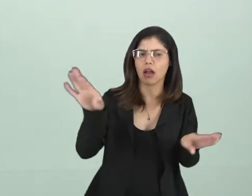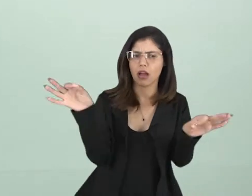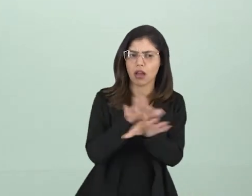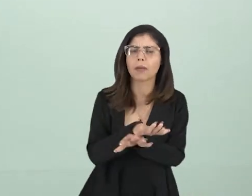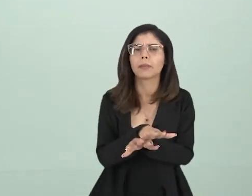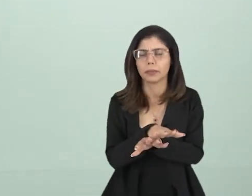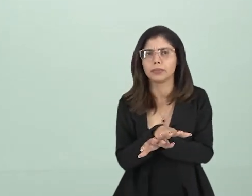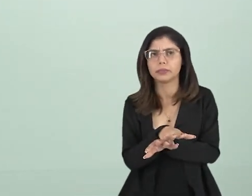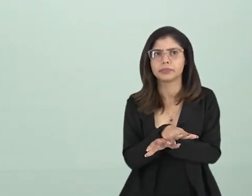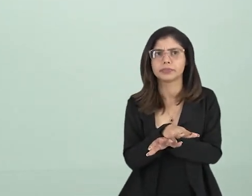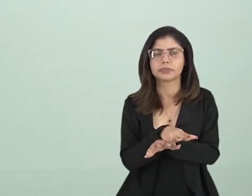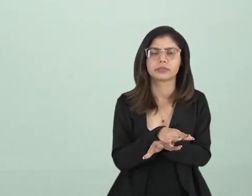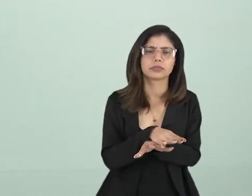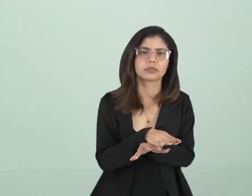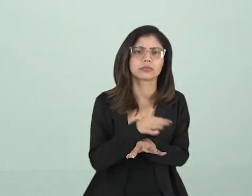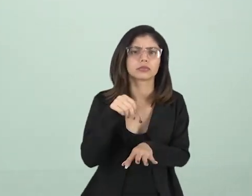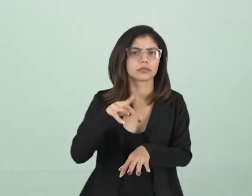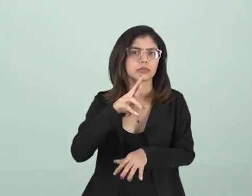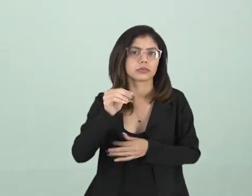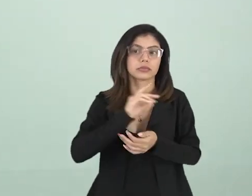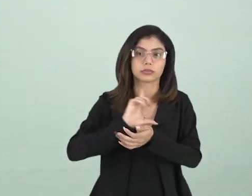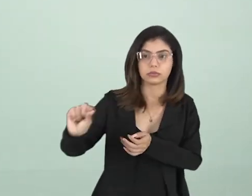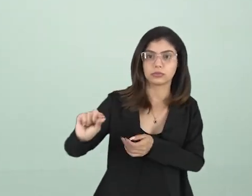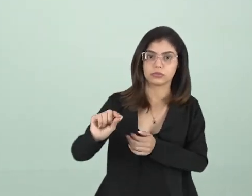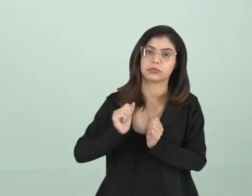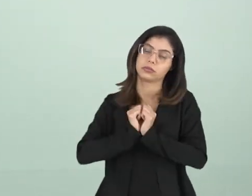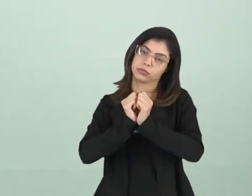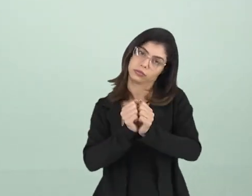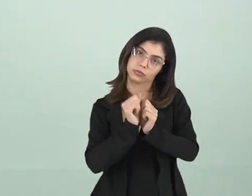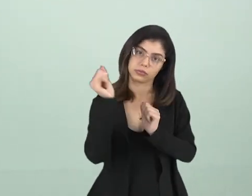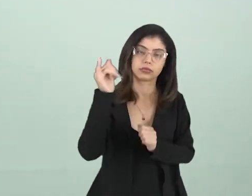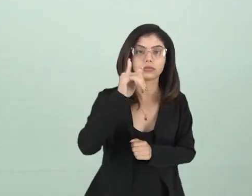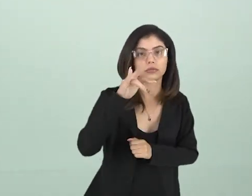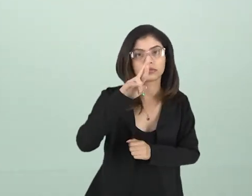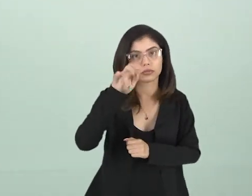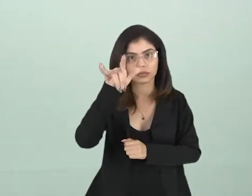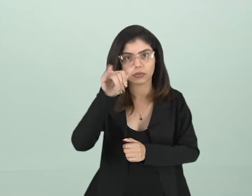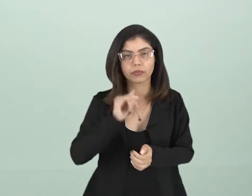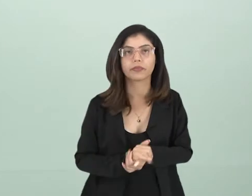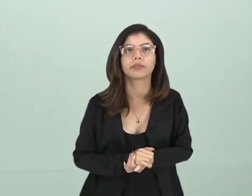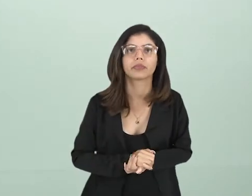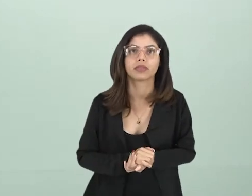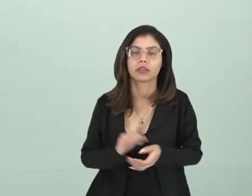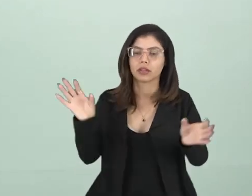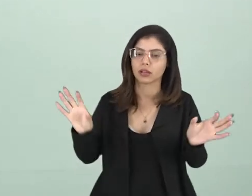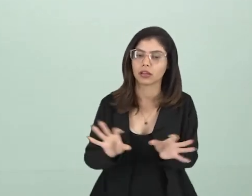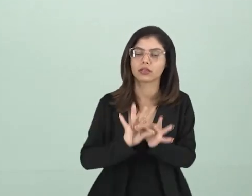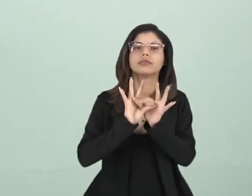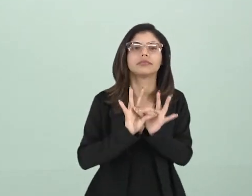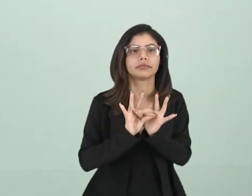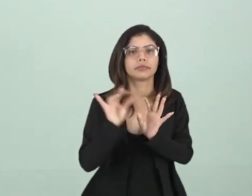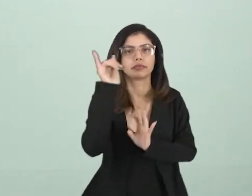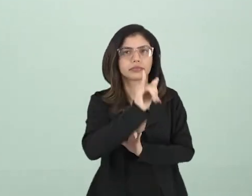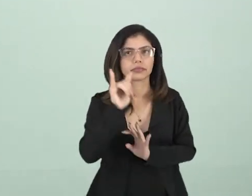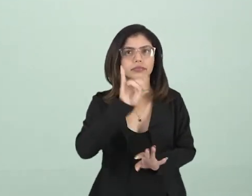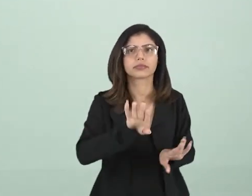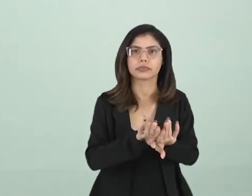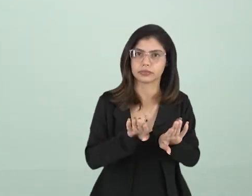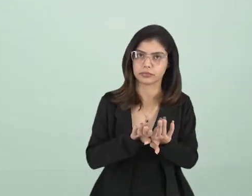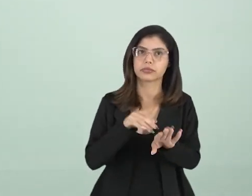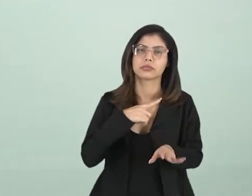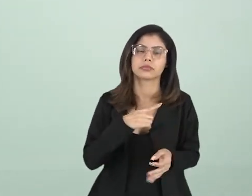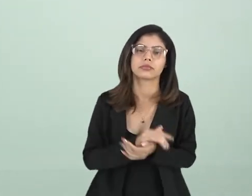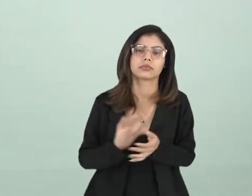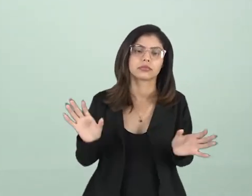mandando alguns pracinhas, alguns soldados, né? Para lutar lá na Itália, né? Aliados, então, aí os Estados Unidos, né? Então, o